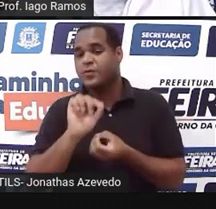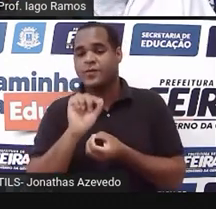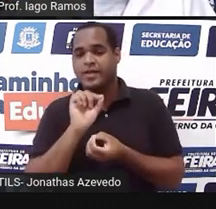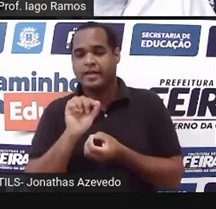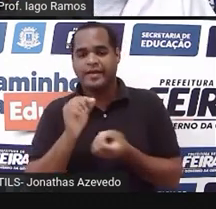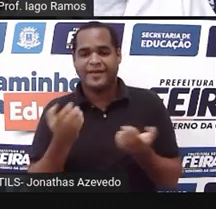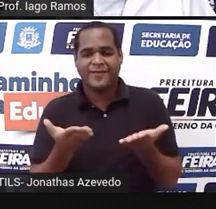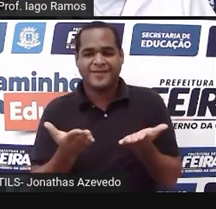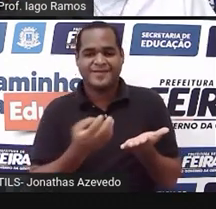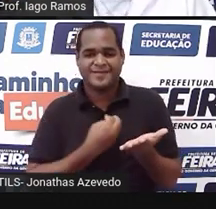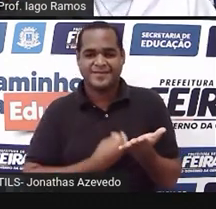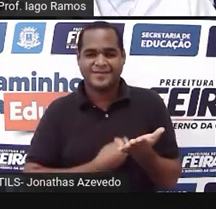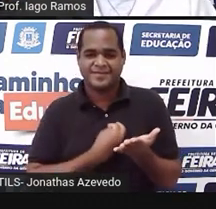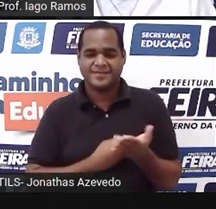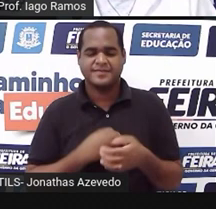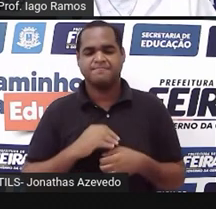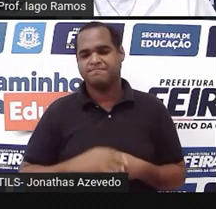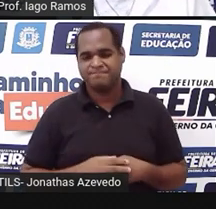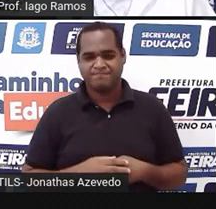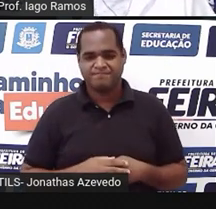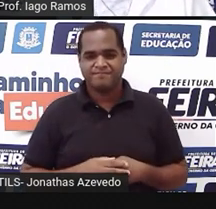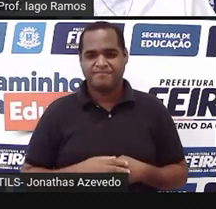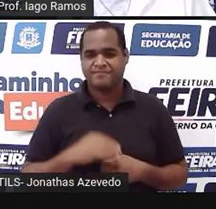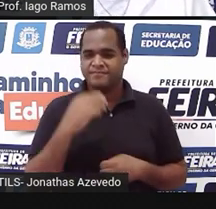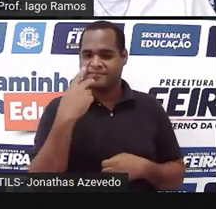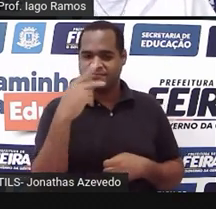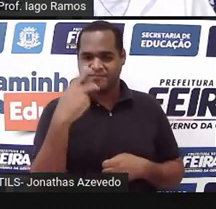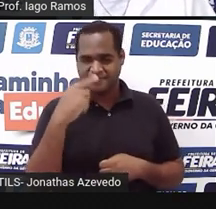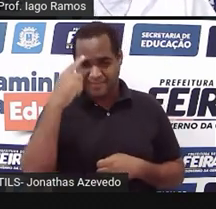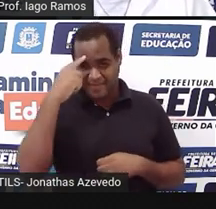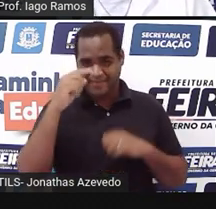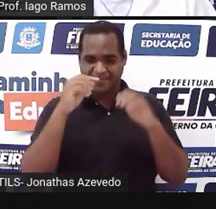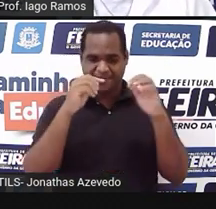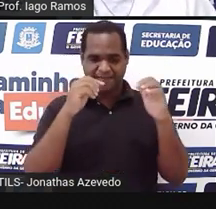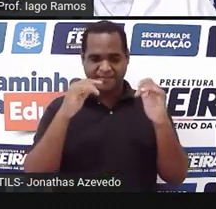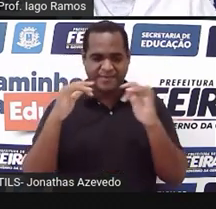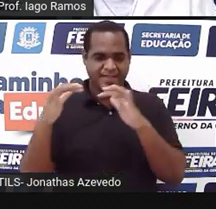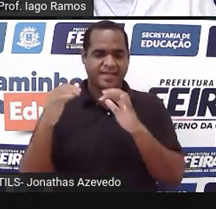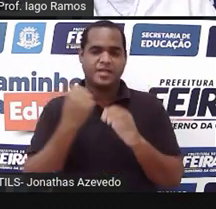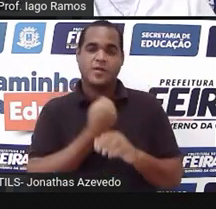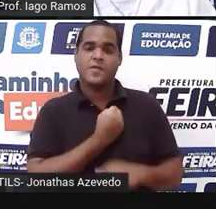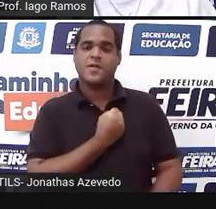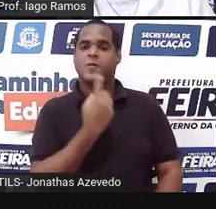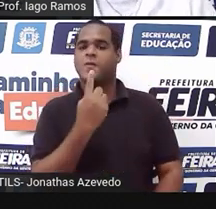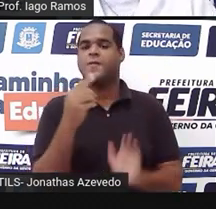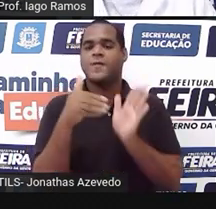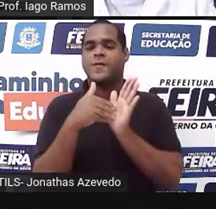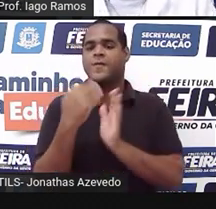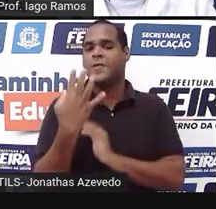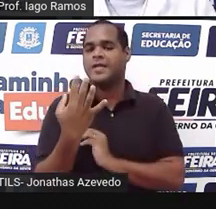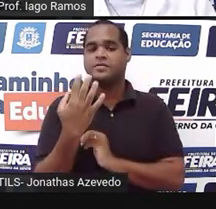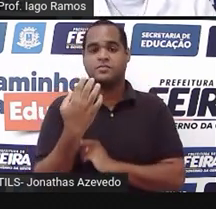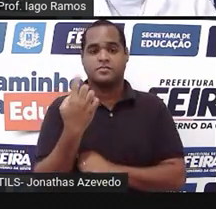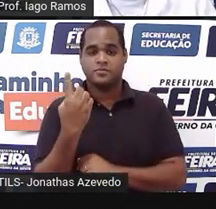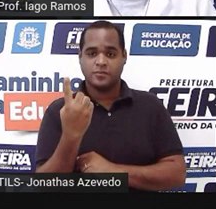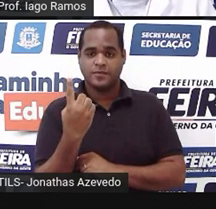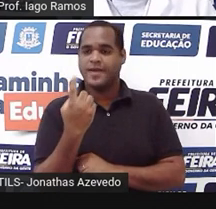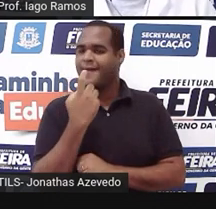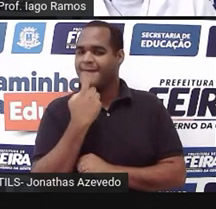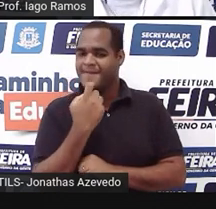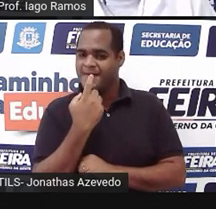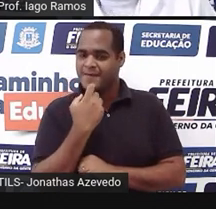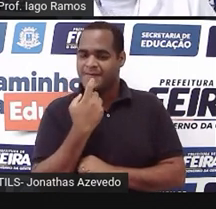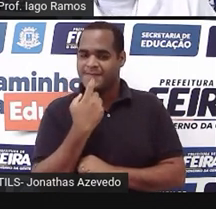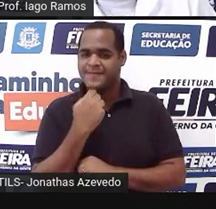você até esse momento vamos usar Aquela nossa escala Zinha né de uma quatro número um em